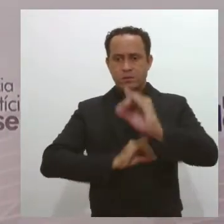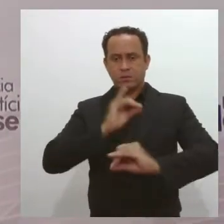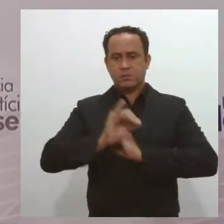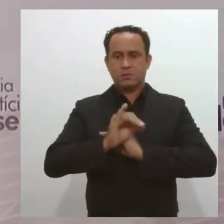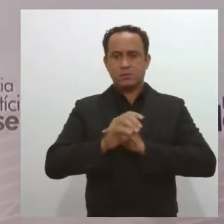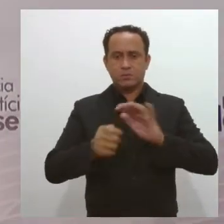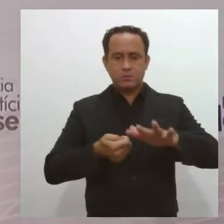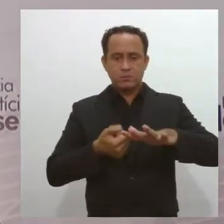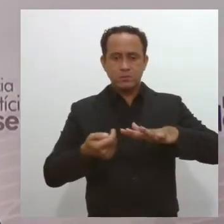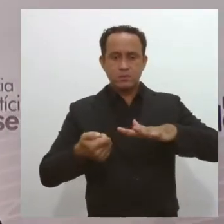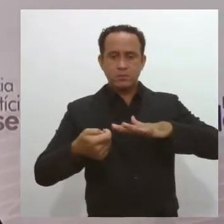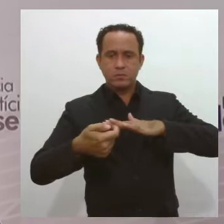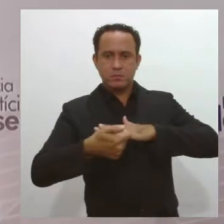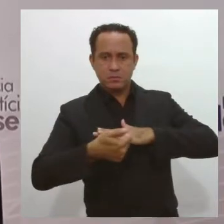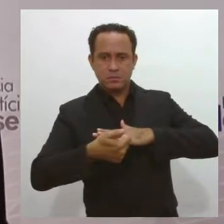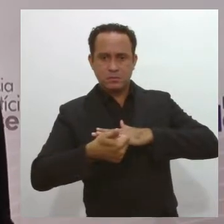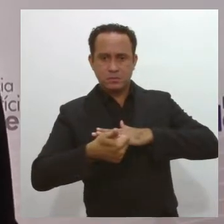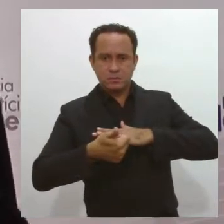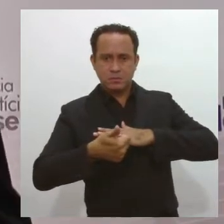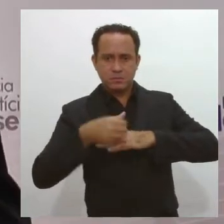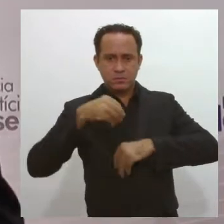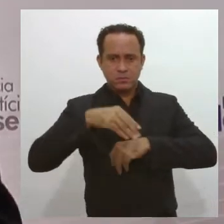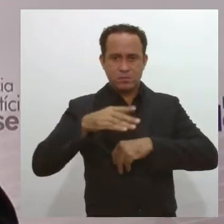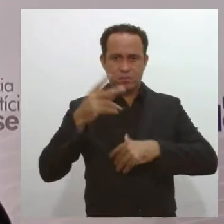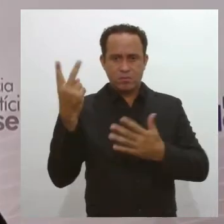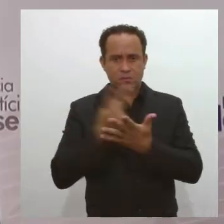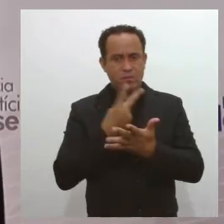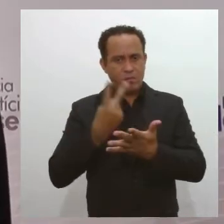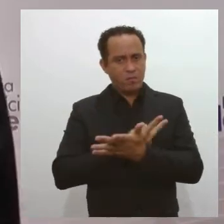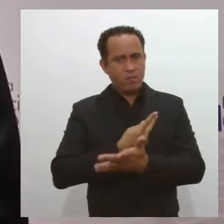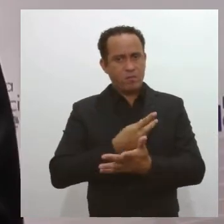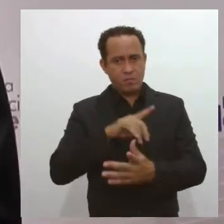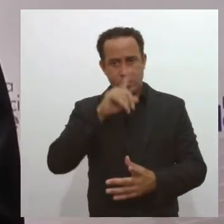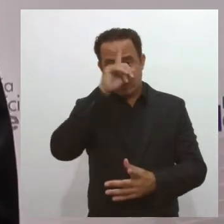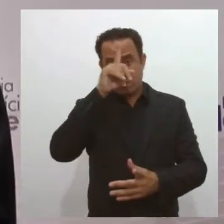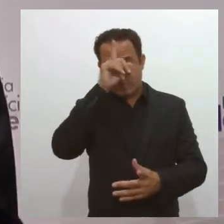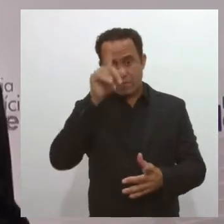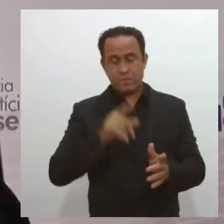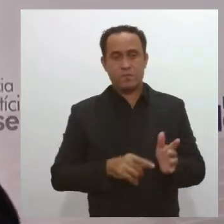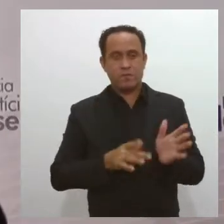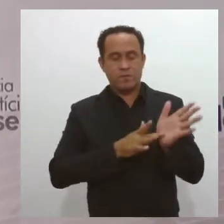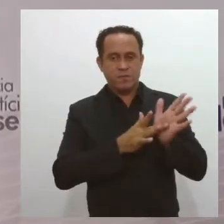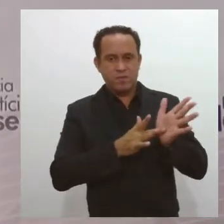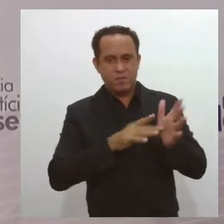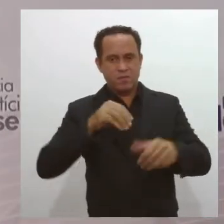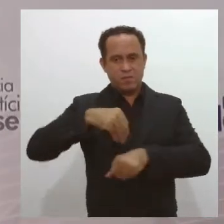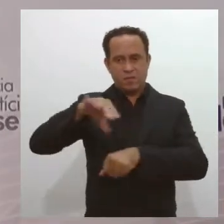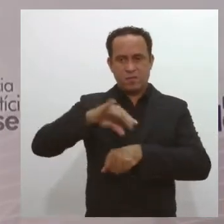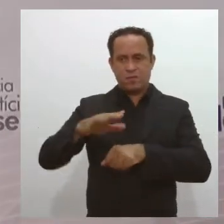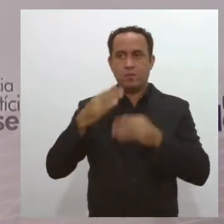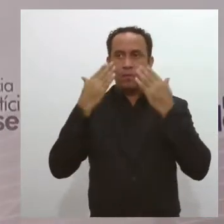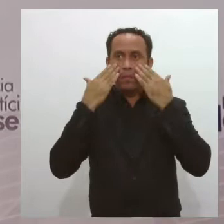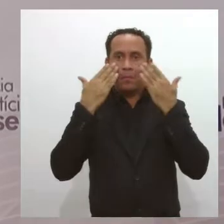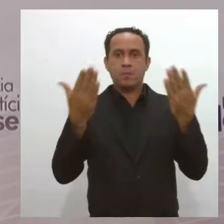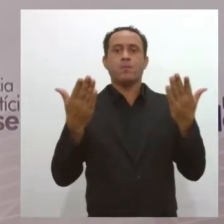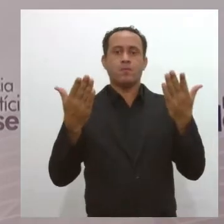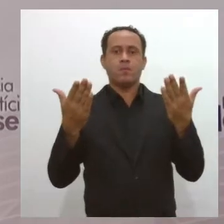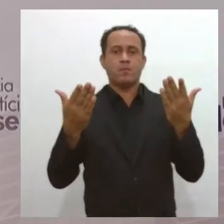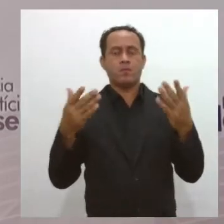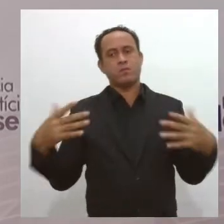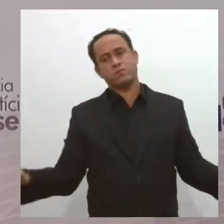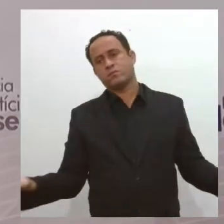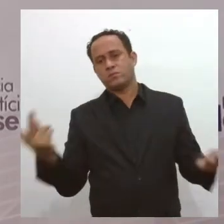com essa história de fake news, de montar a história, porque o tema é importante e eu quero aparecer com isso e fazer afirmações